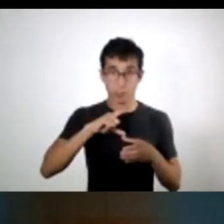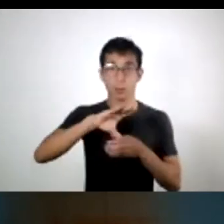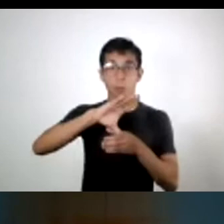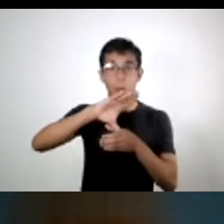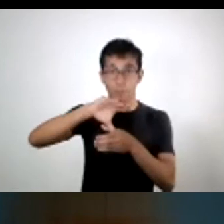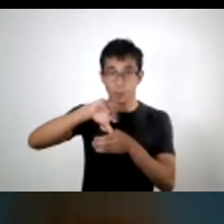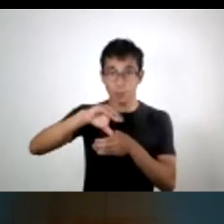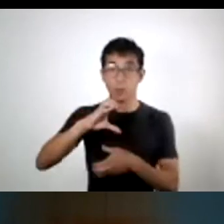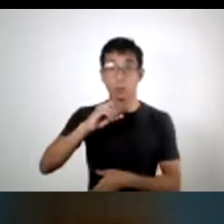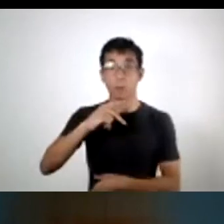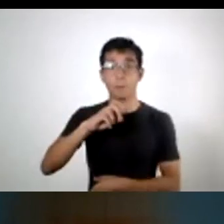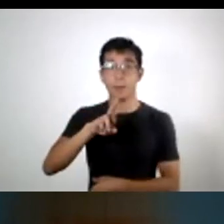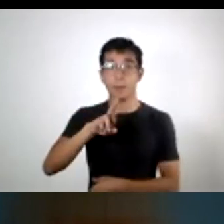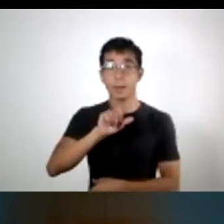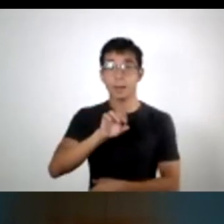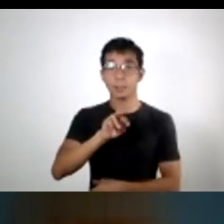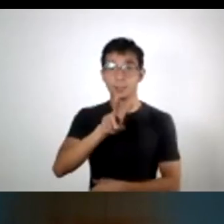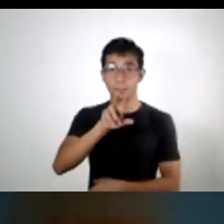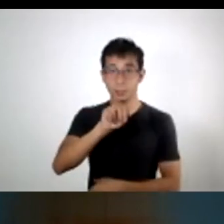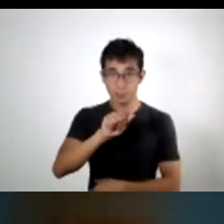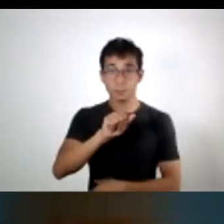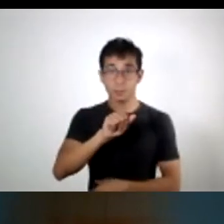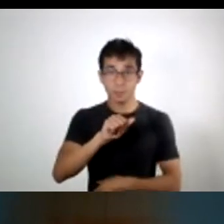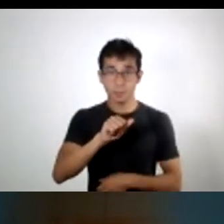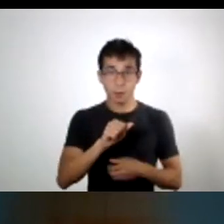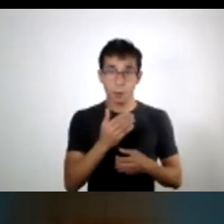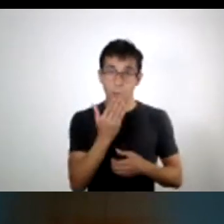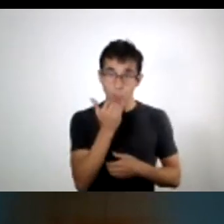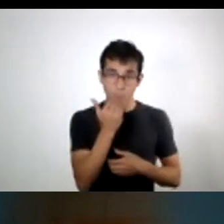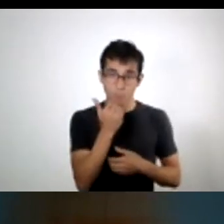ela doou toneladas de alimentação,